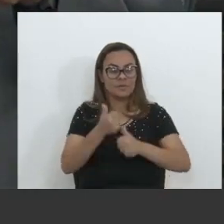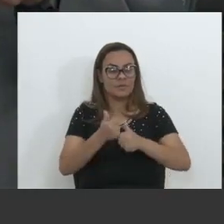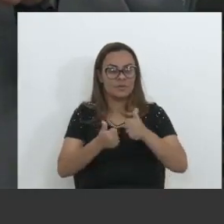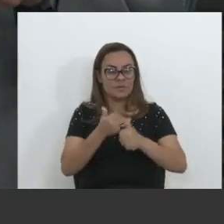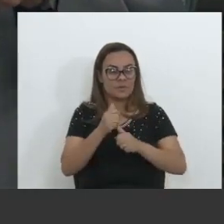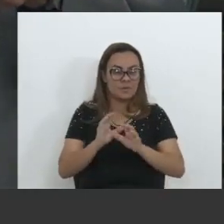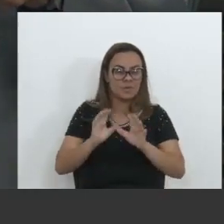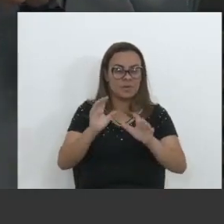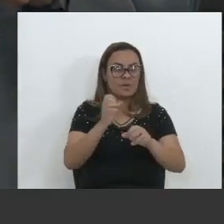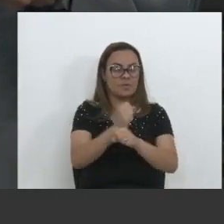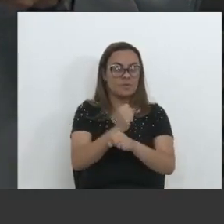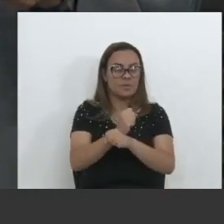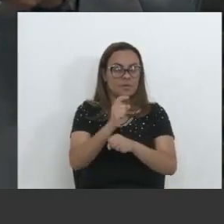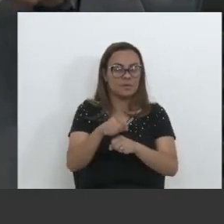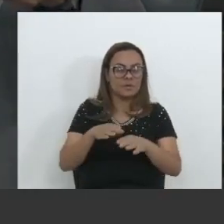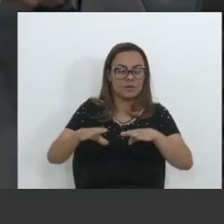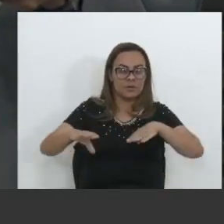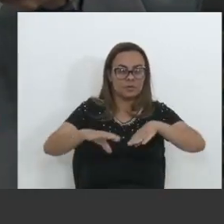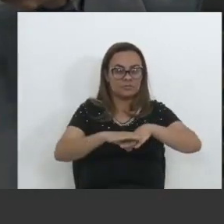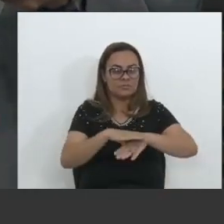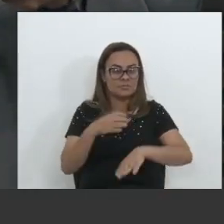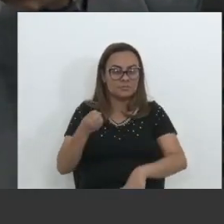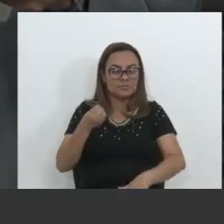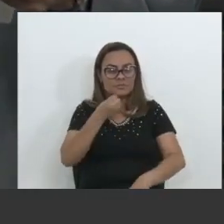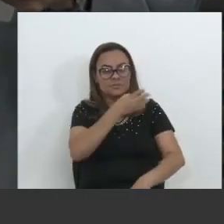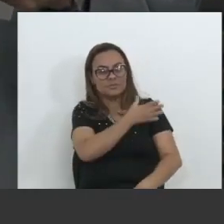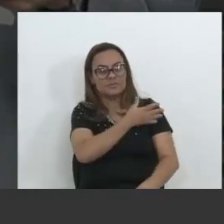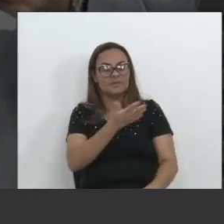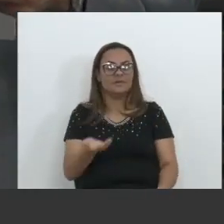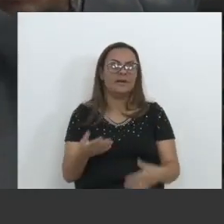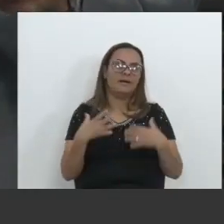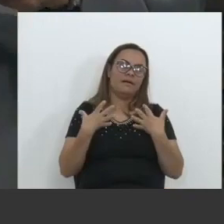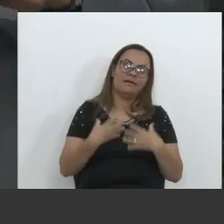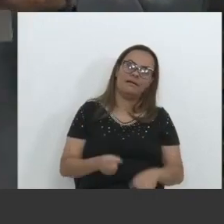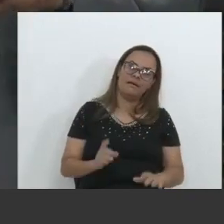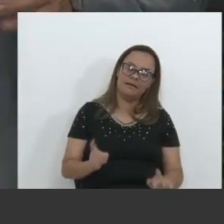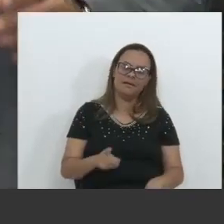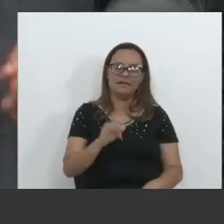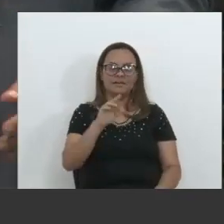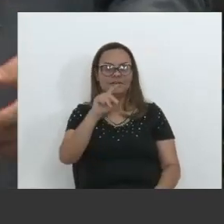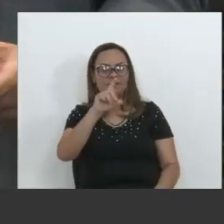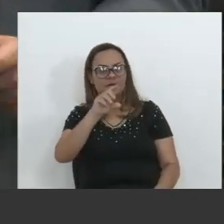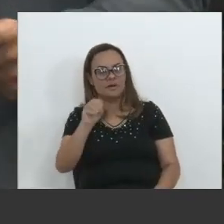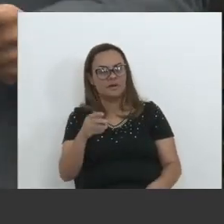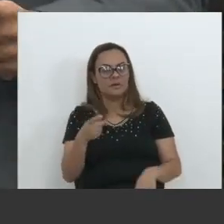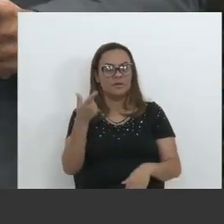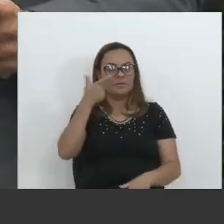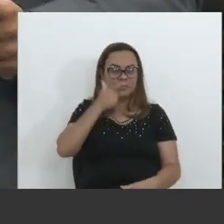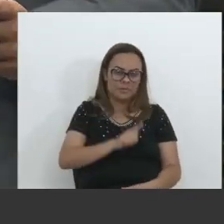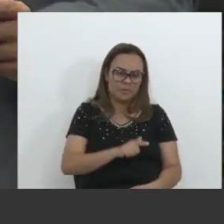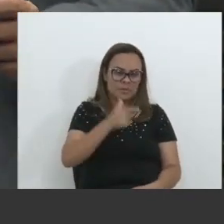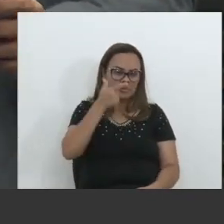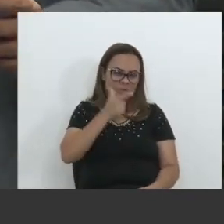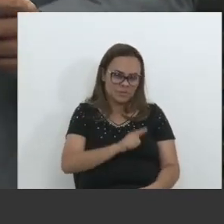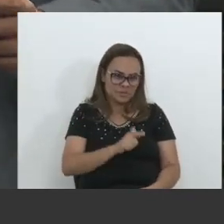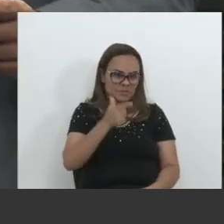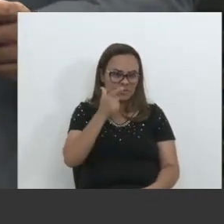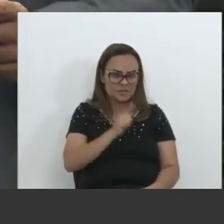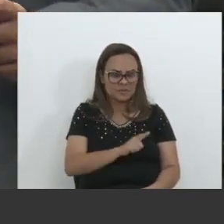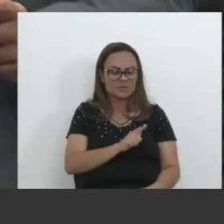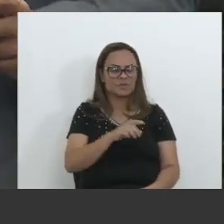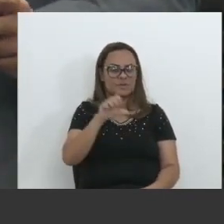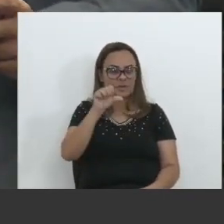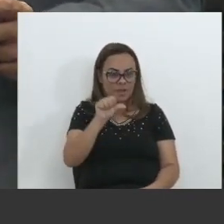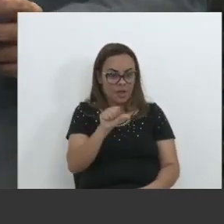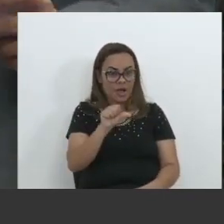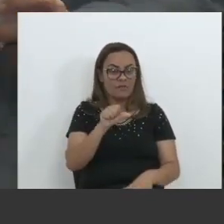ele parasse Ele trouxe a chuteira nova aí os caras desanimaram e o Geraldo perguntei para ele agora não só mais um mandato só mais um quando chegar no nove ele vai querer